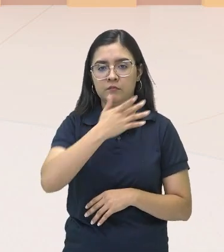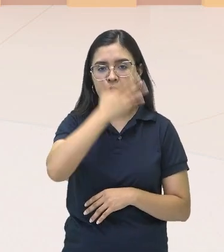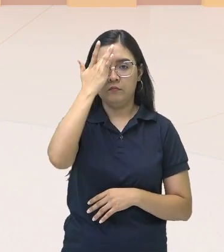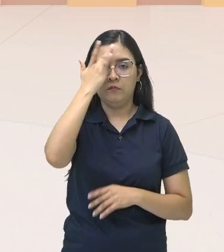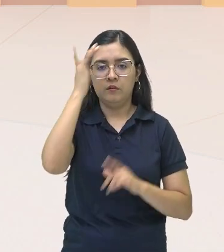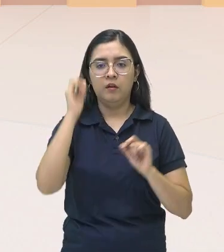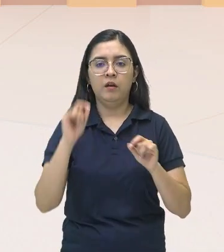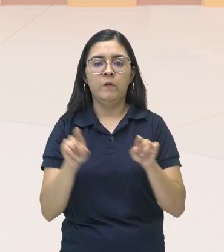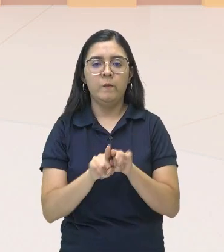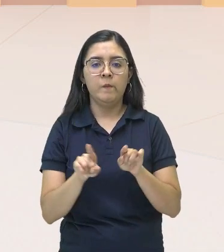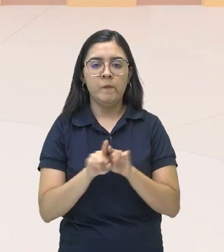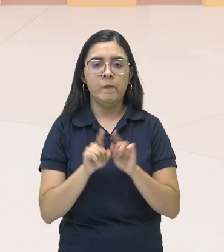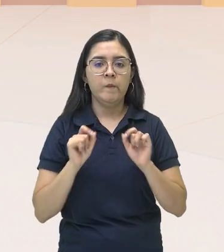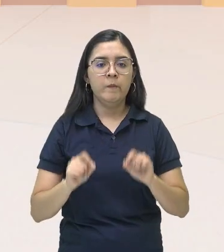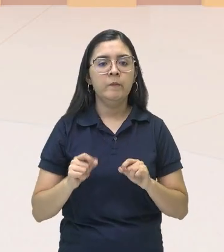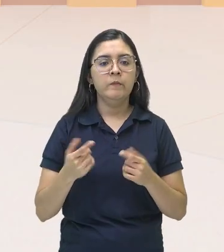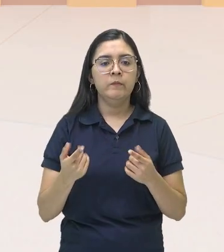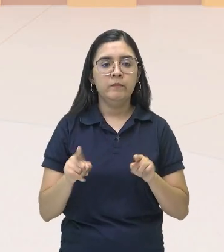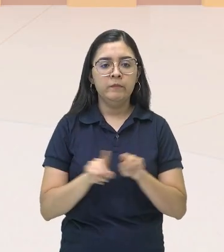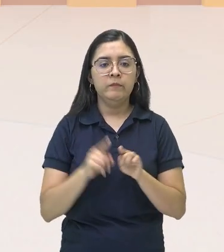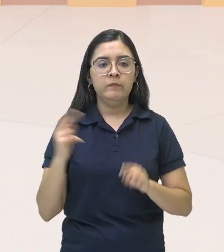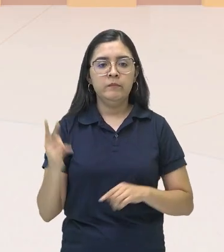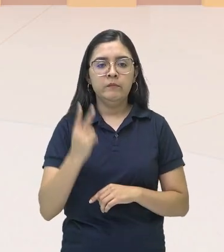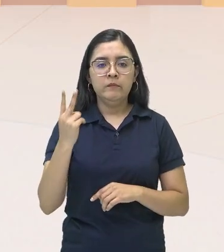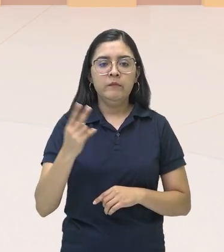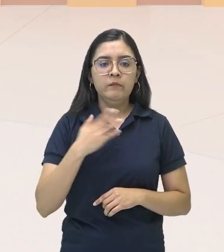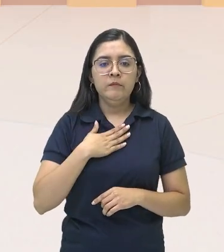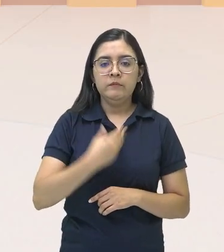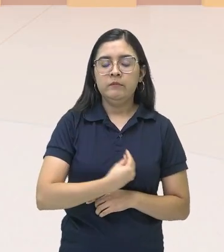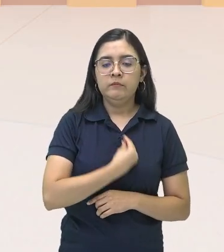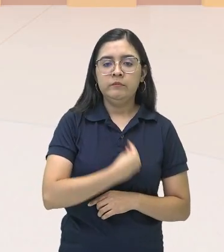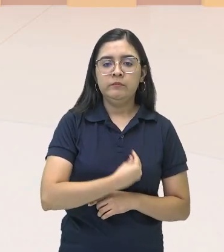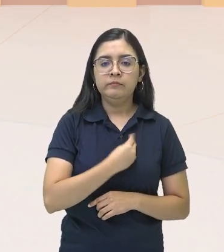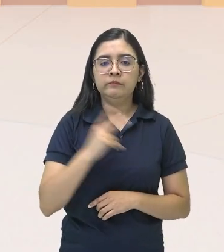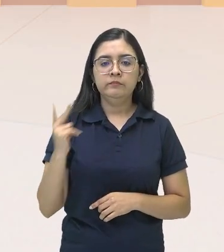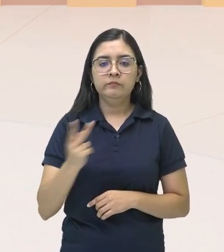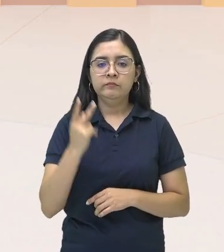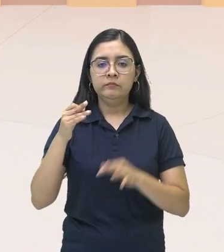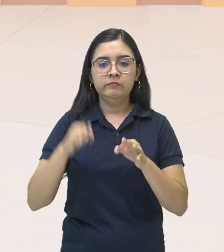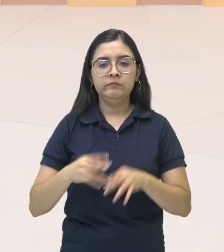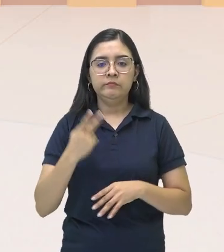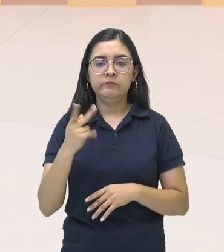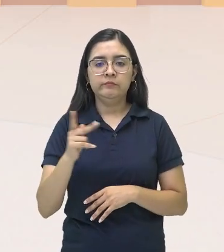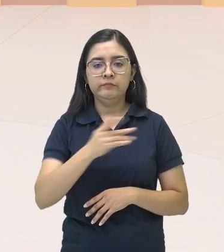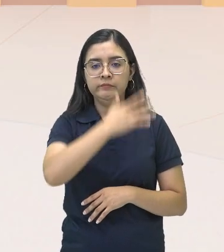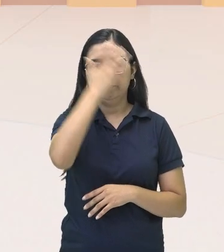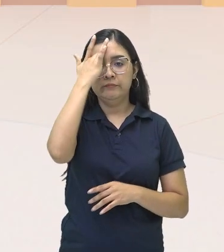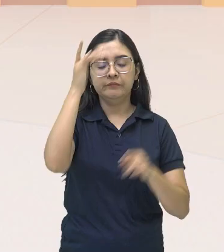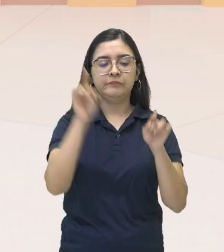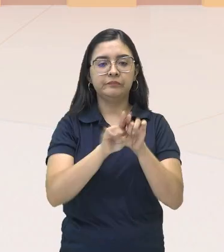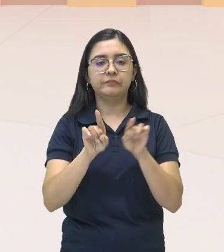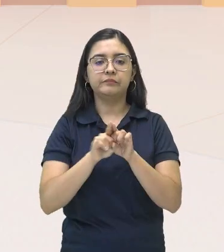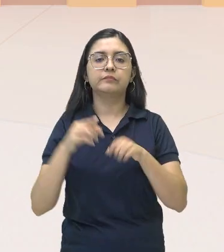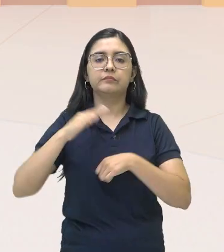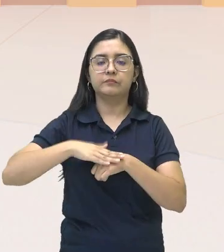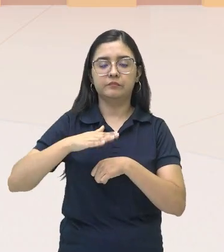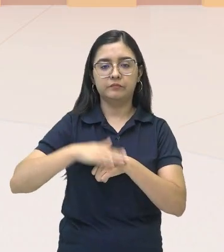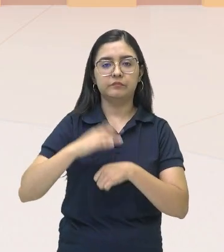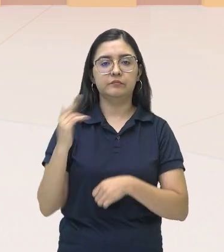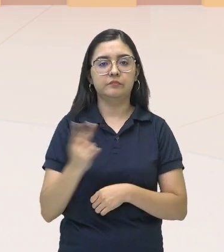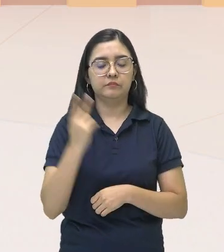pelo quê? Pela minha vida. Quando você preza pela dignidade do outro, você está prezando pela sua vida também, pela